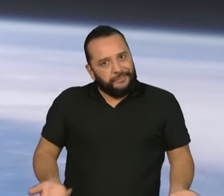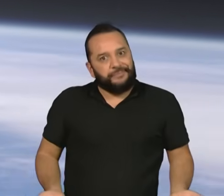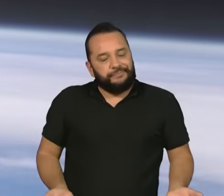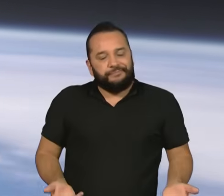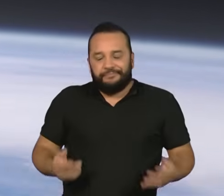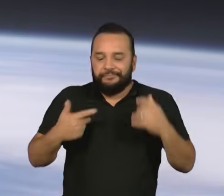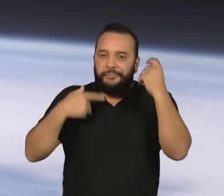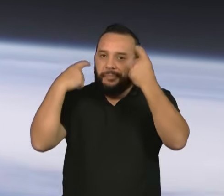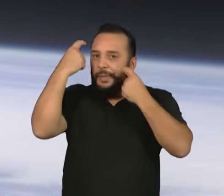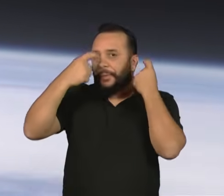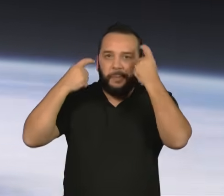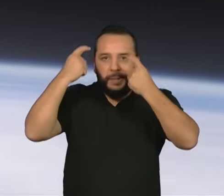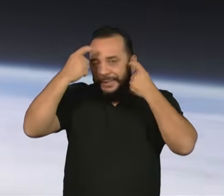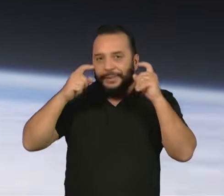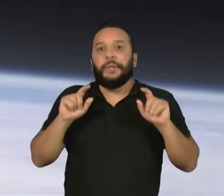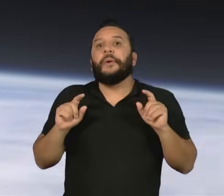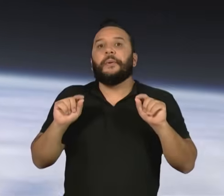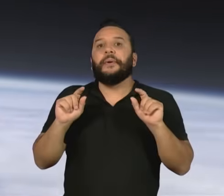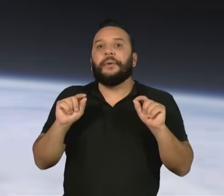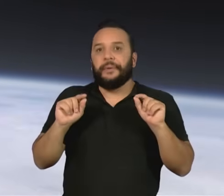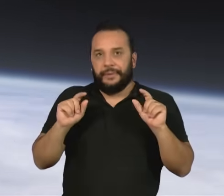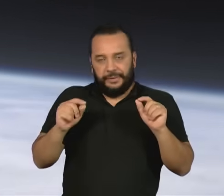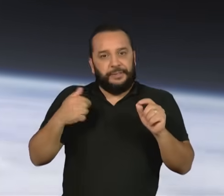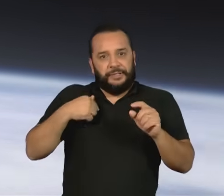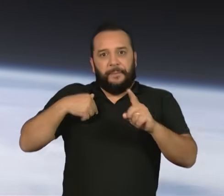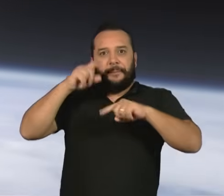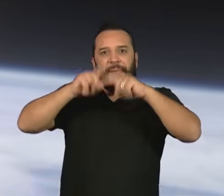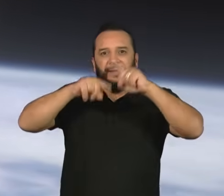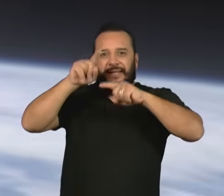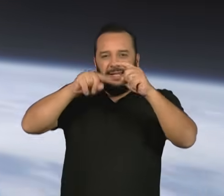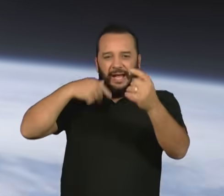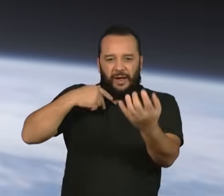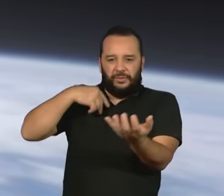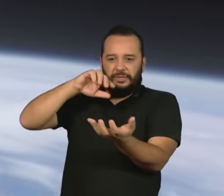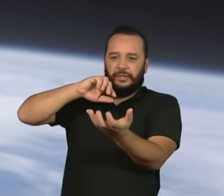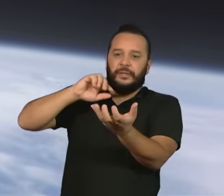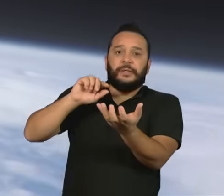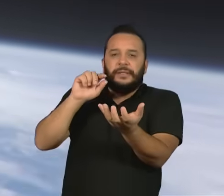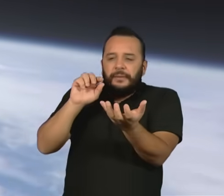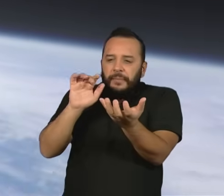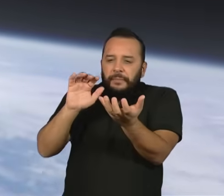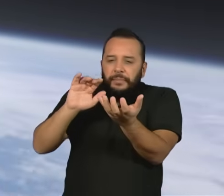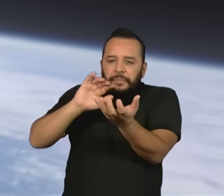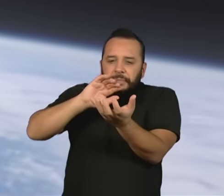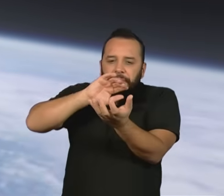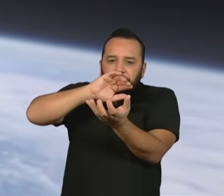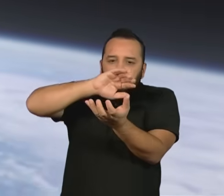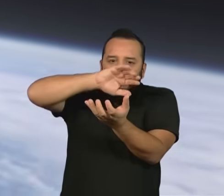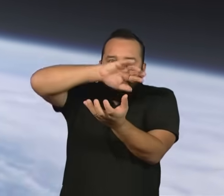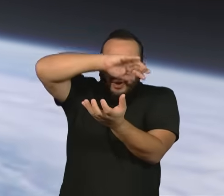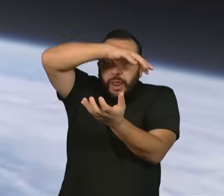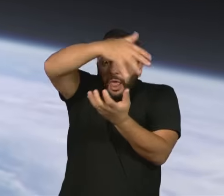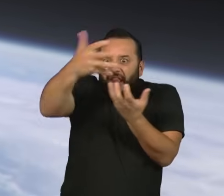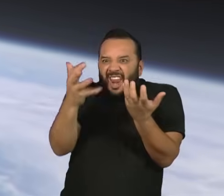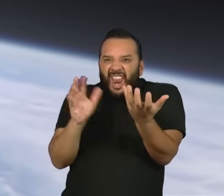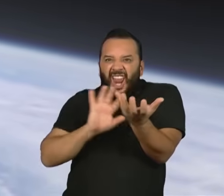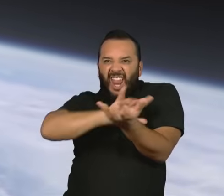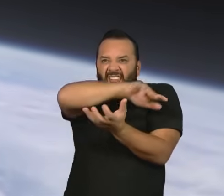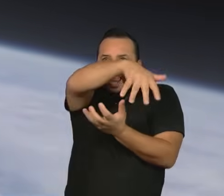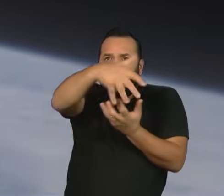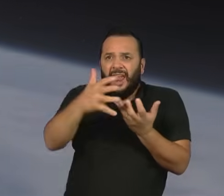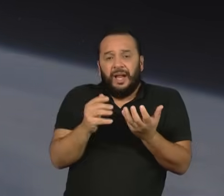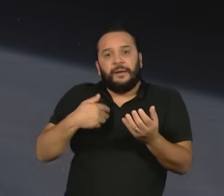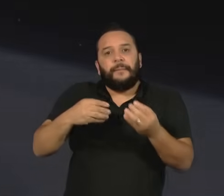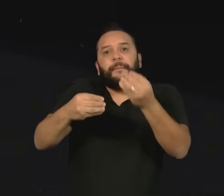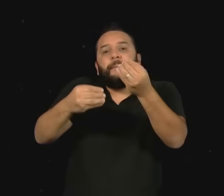dos especialistas é que o número de objetos no espaço fique tão grande que chegue a prejudicar o uso de